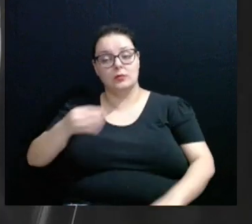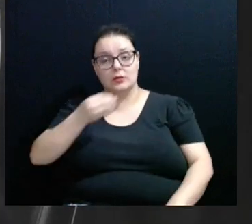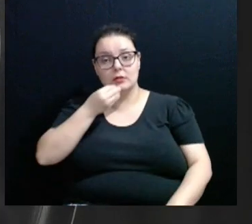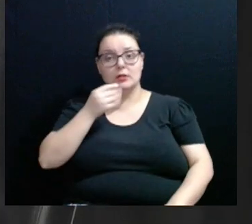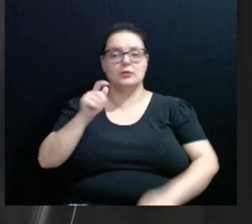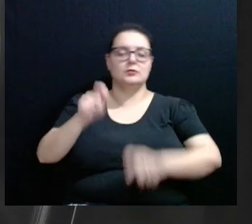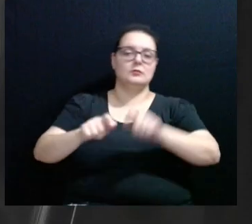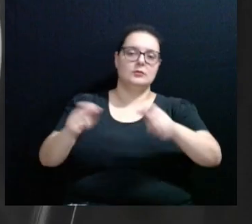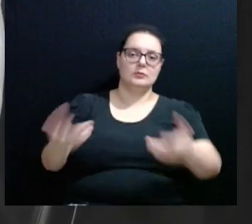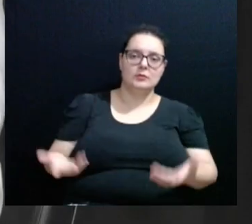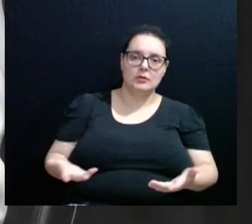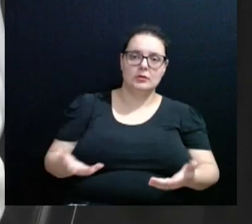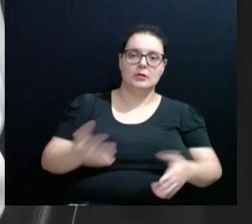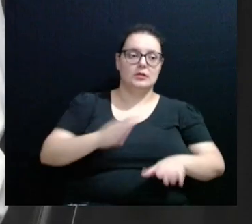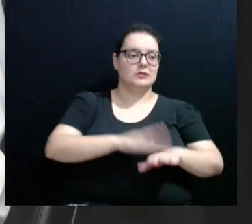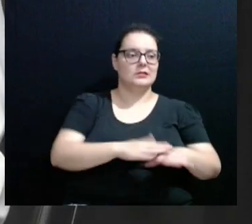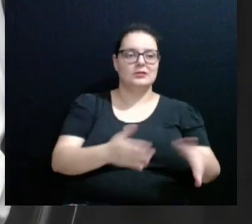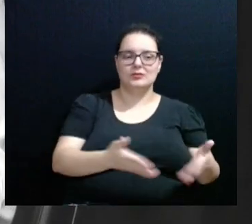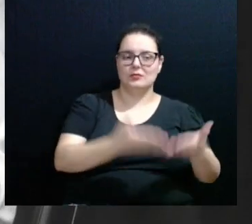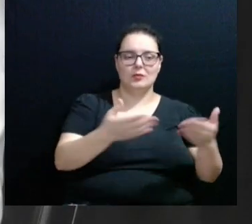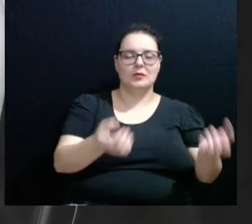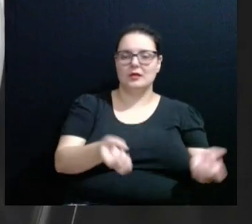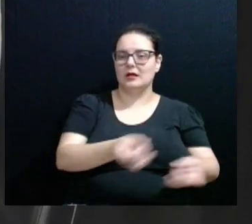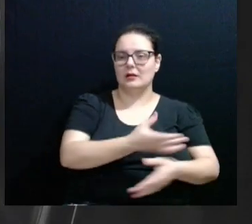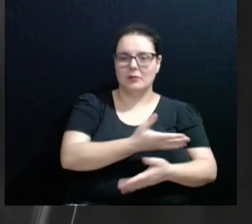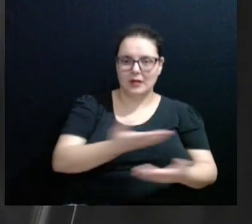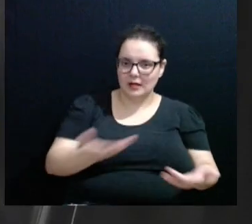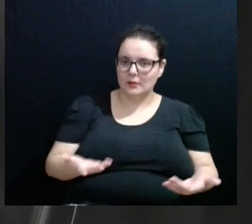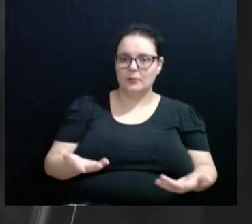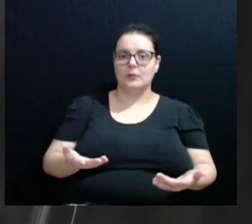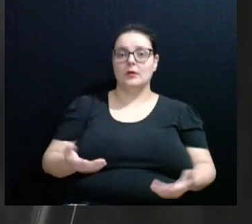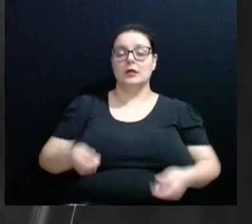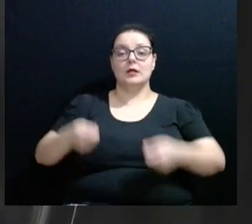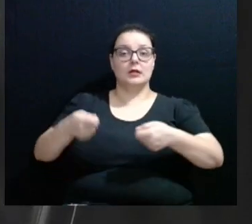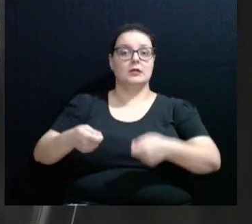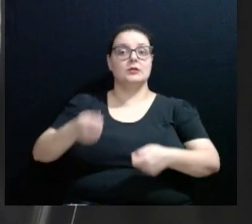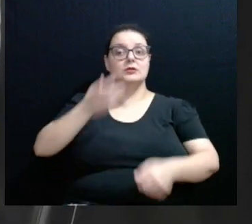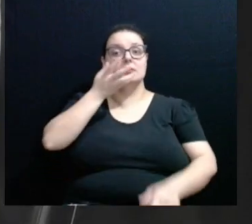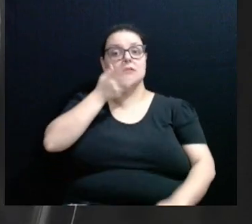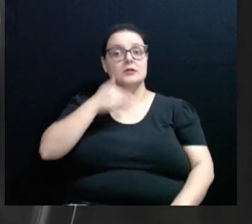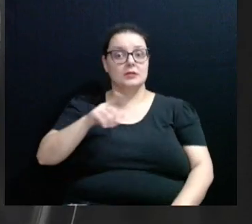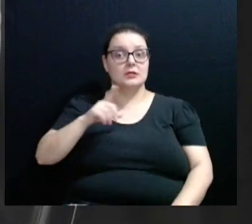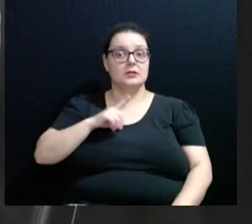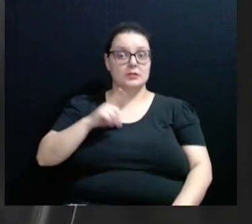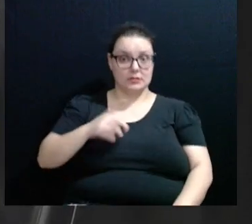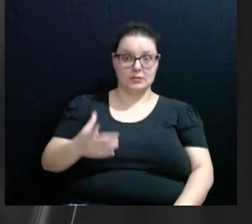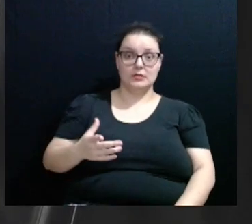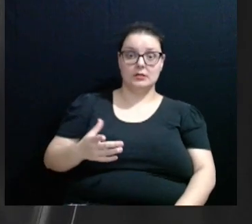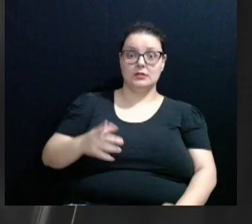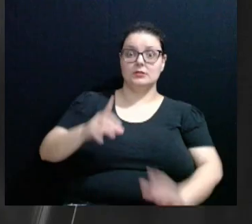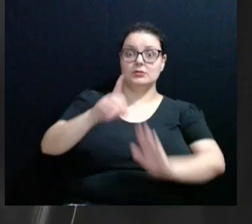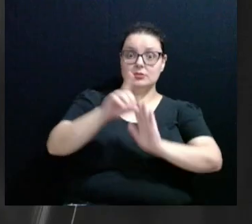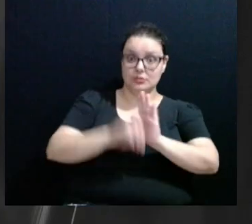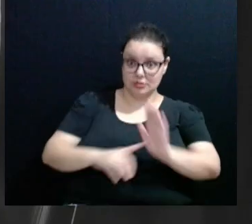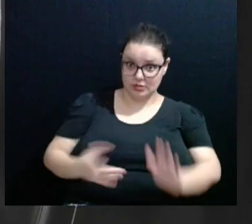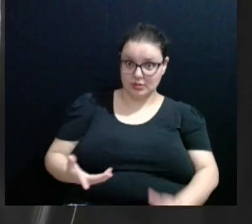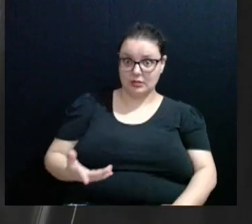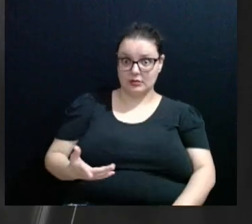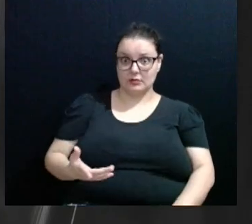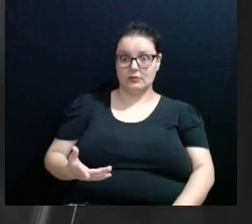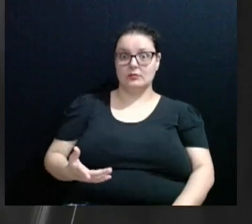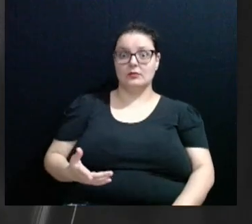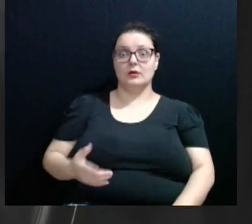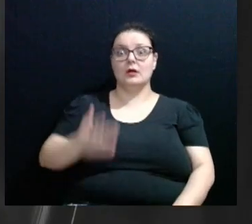e a gente garantir que a criança tem infância e que as pessoas entendam que a criança não é objeto. A criança é